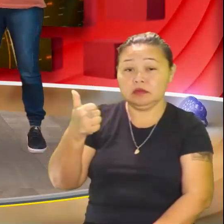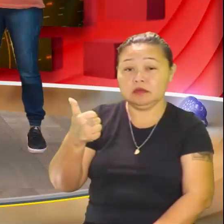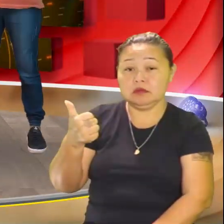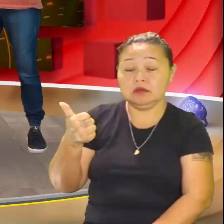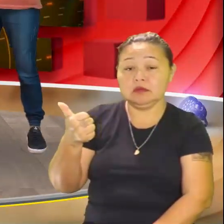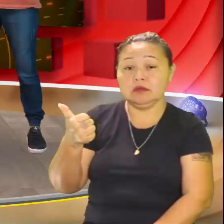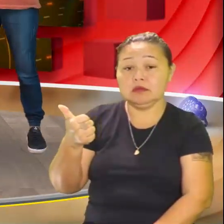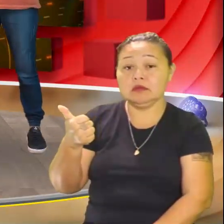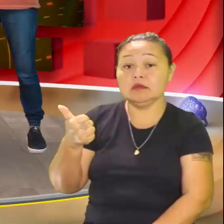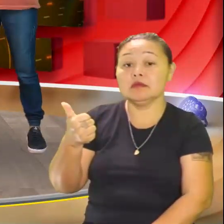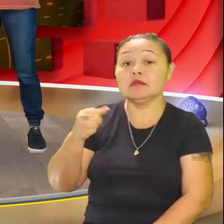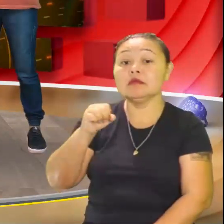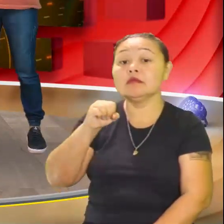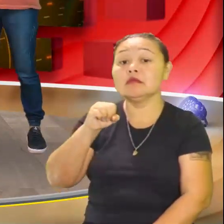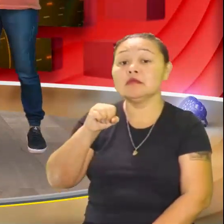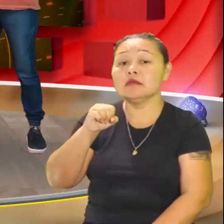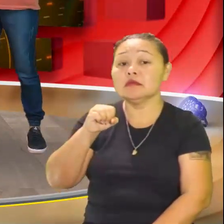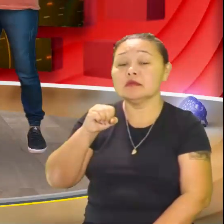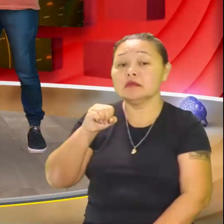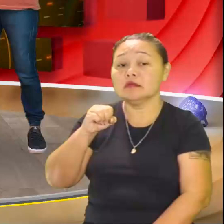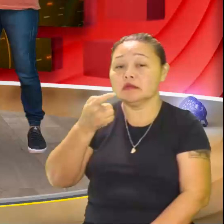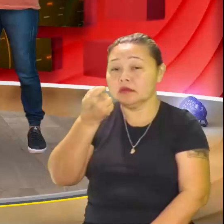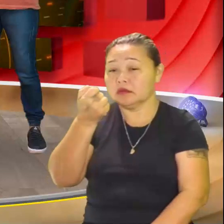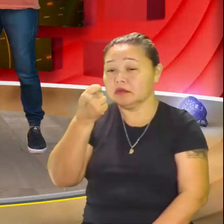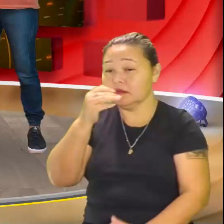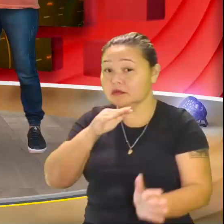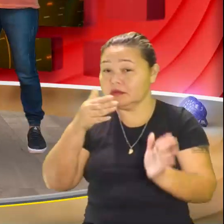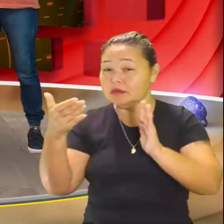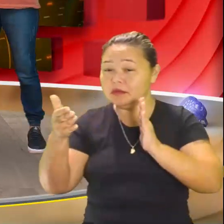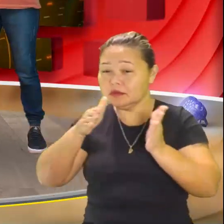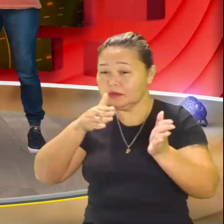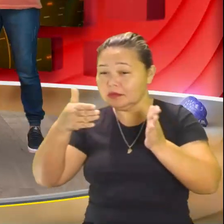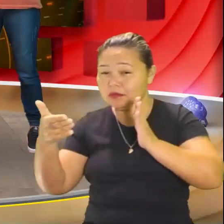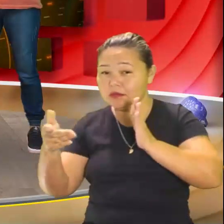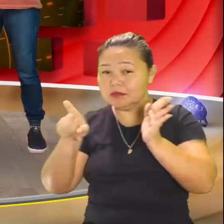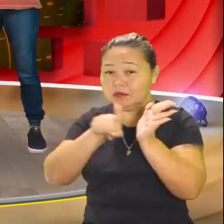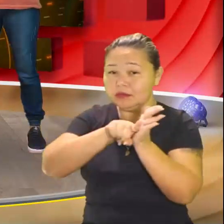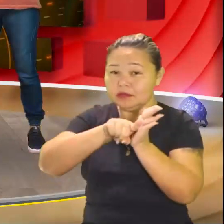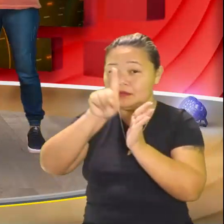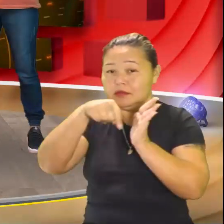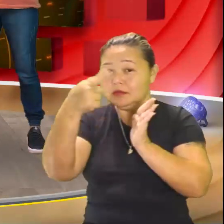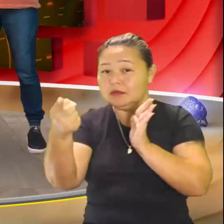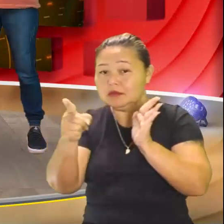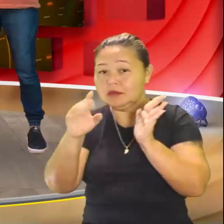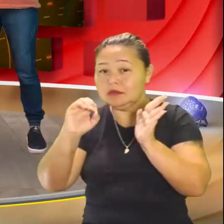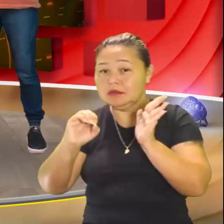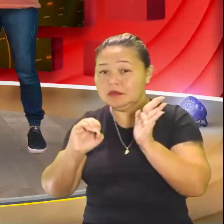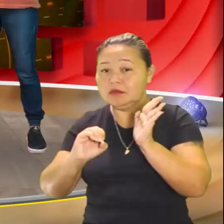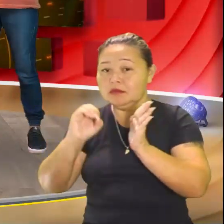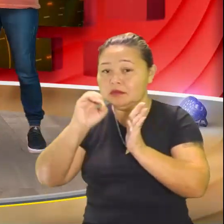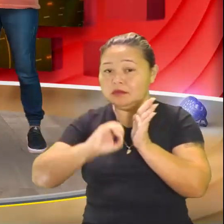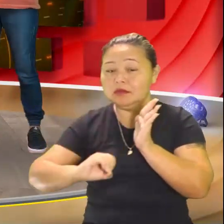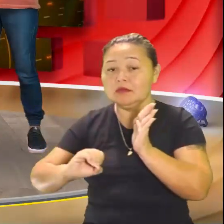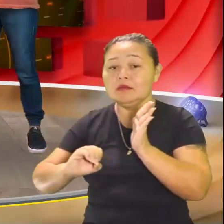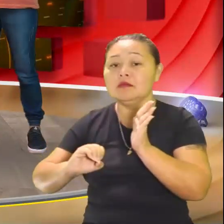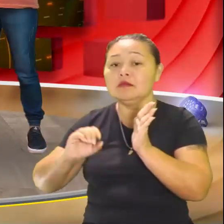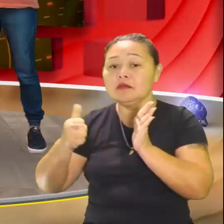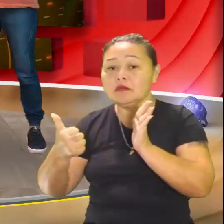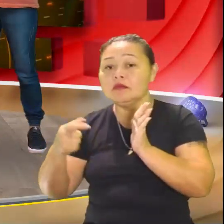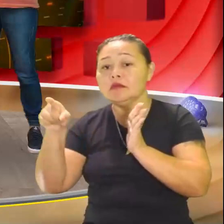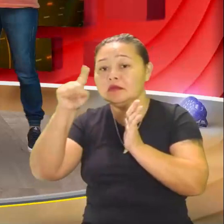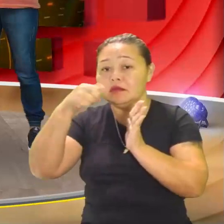né? O pontinho. Ah, então quer dizer que ela tá quase cara crachá aí, né? O menos 1 dá 1, o 0 dá